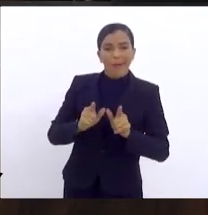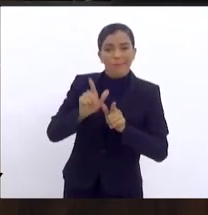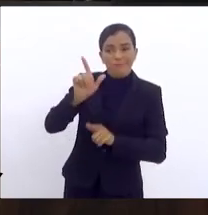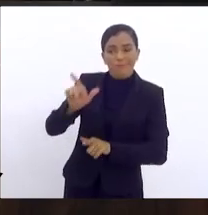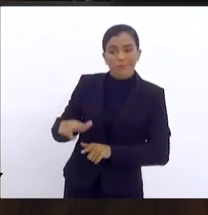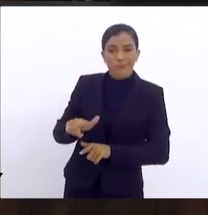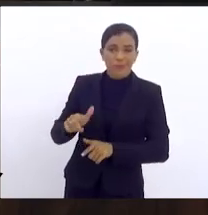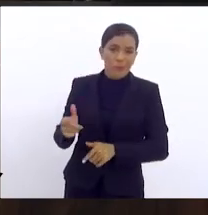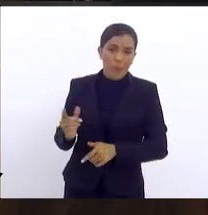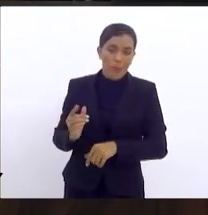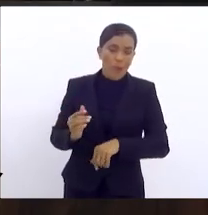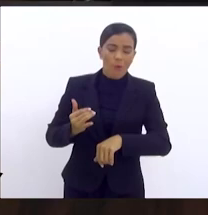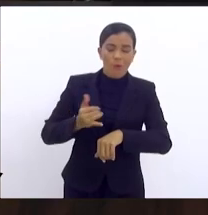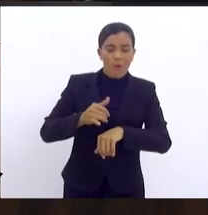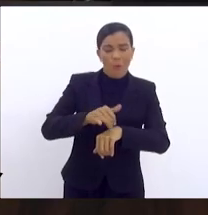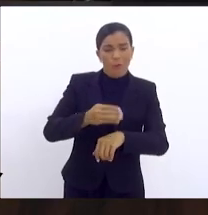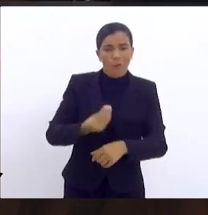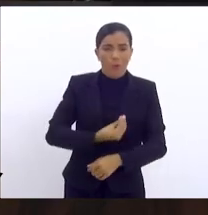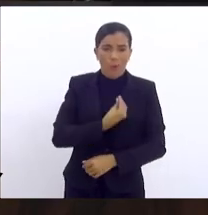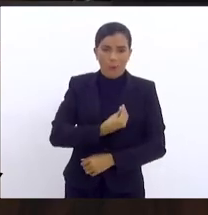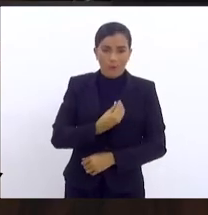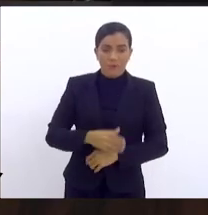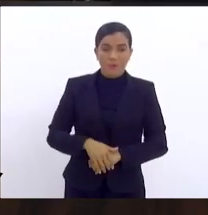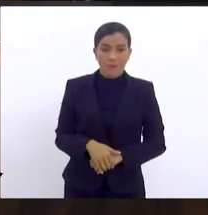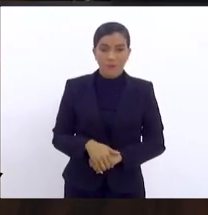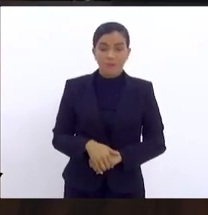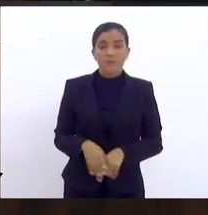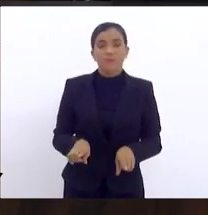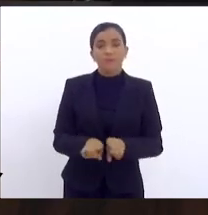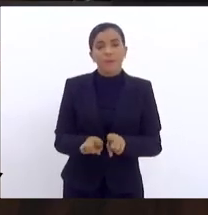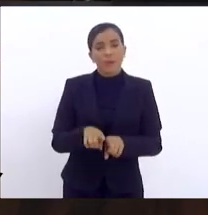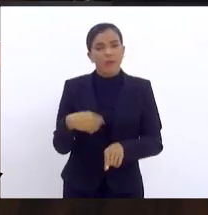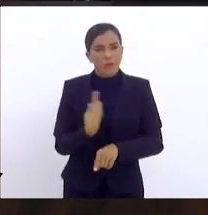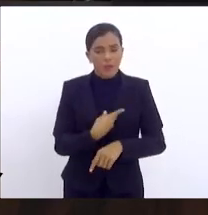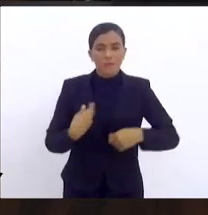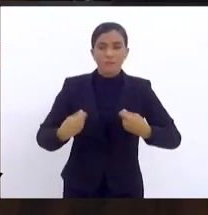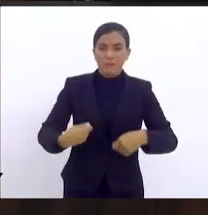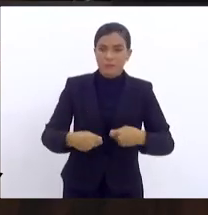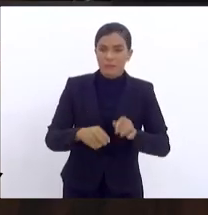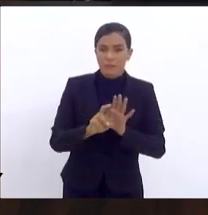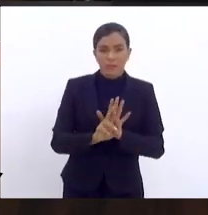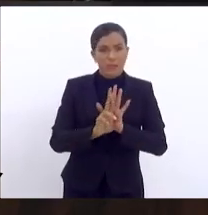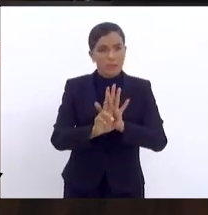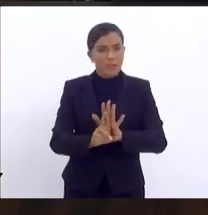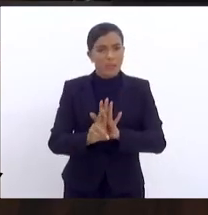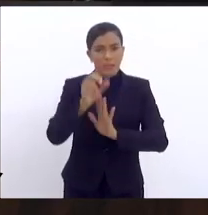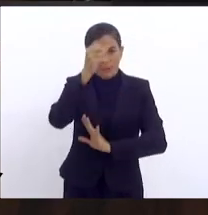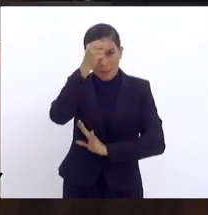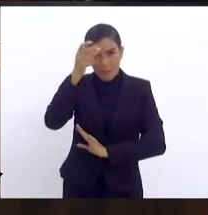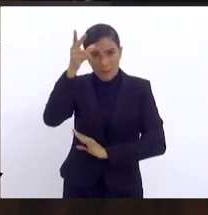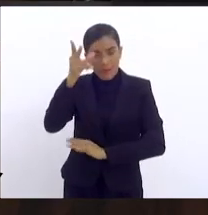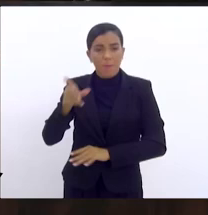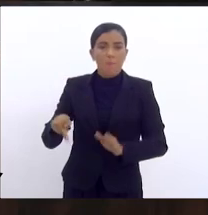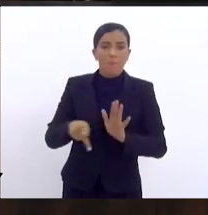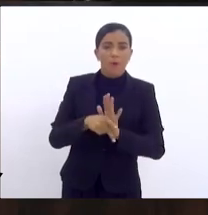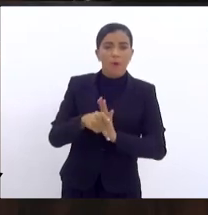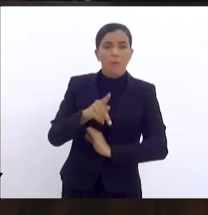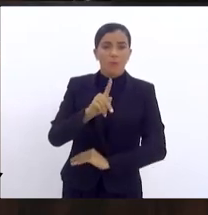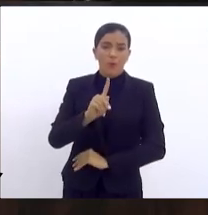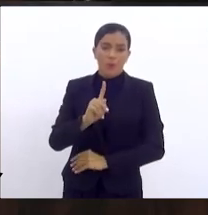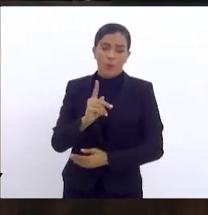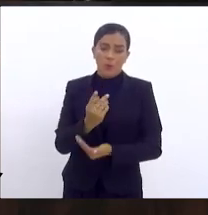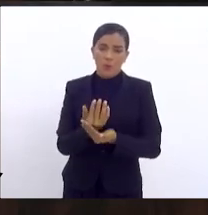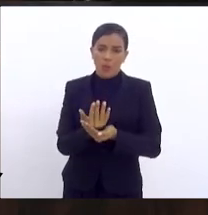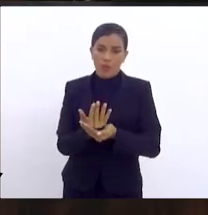se faz afirmar que também precisamos de representantes da Prefeitura de Duque de Caxias porque